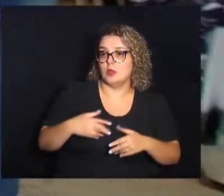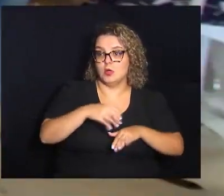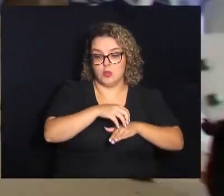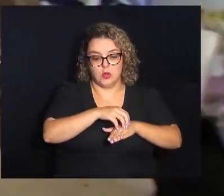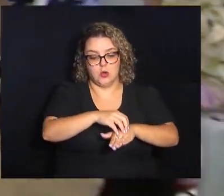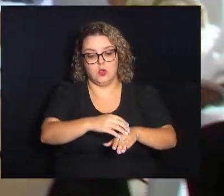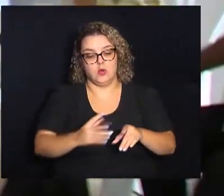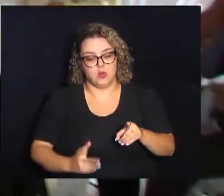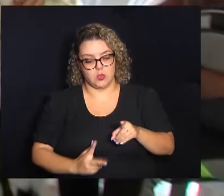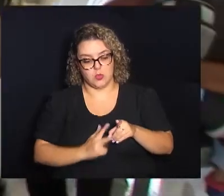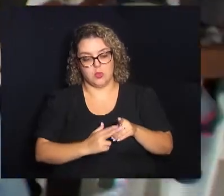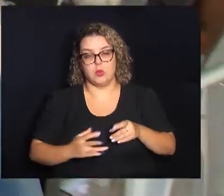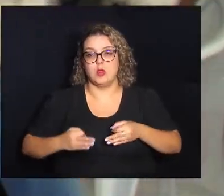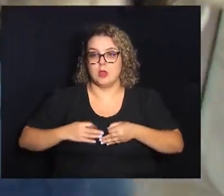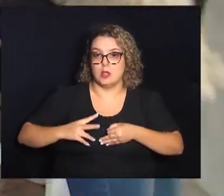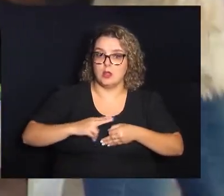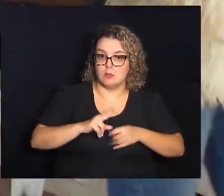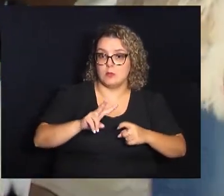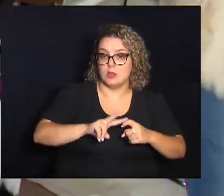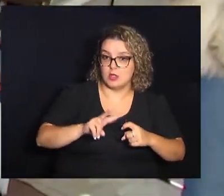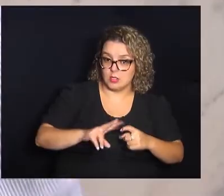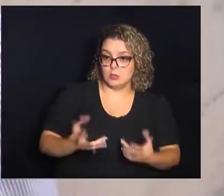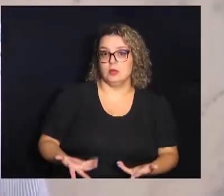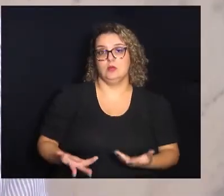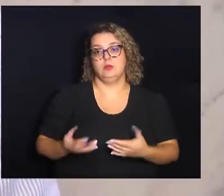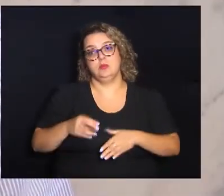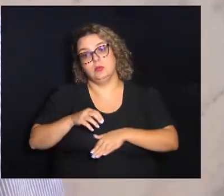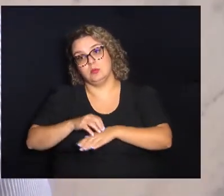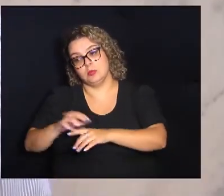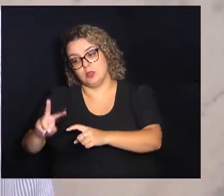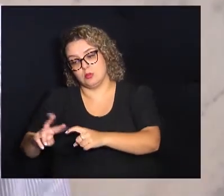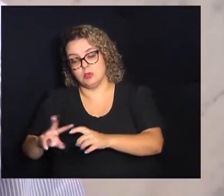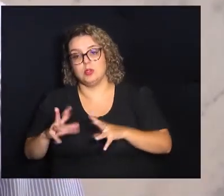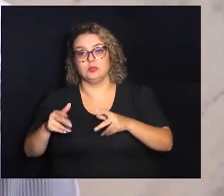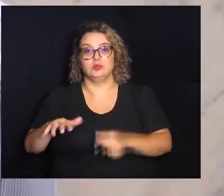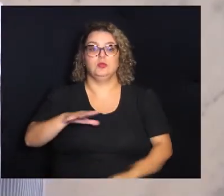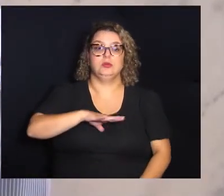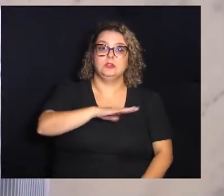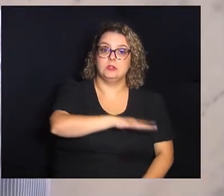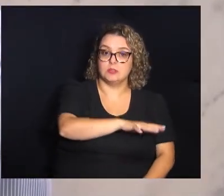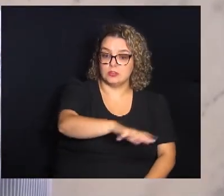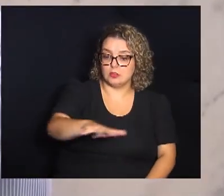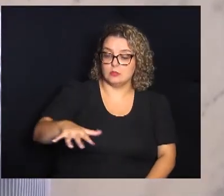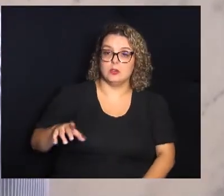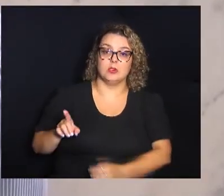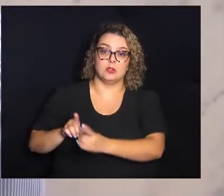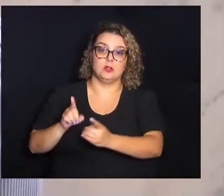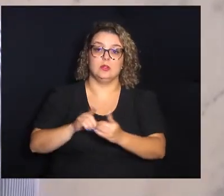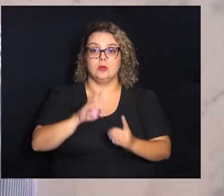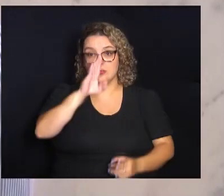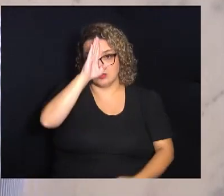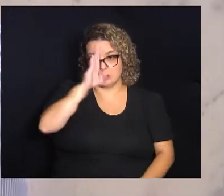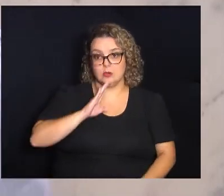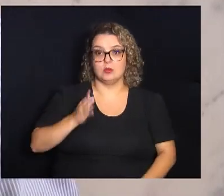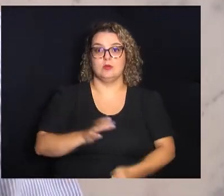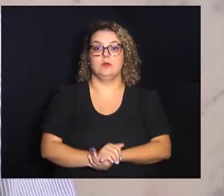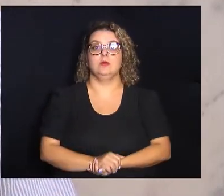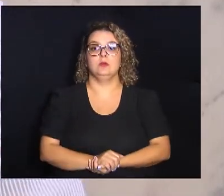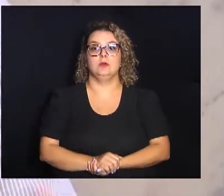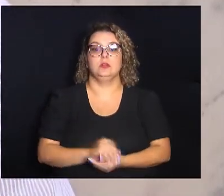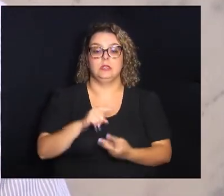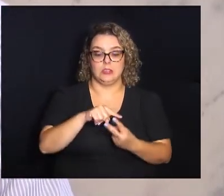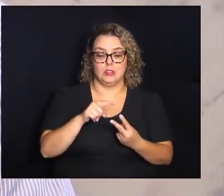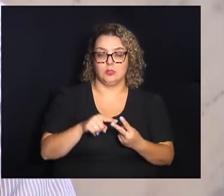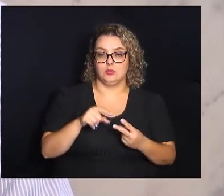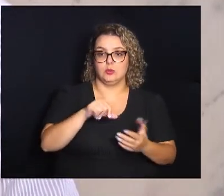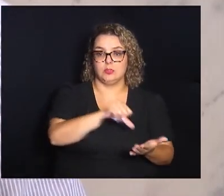o ambulatório médico veterinário que roda na cidade fazendo consultas gratuitamente, com 2 unidades, e